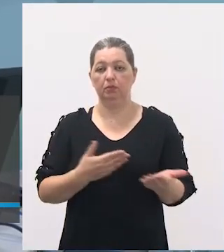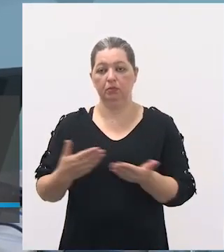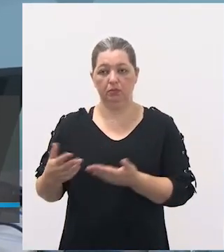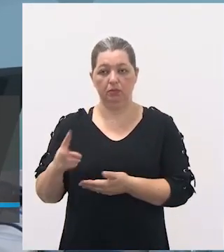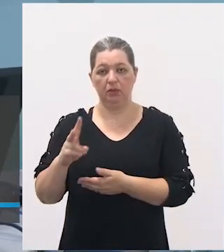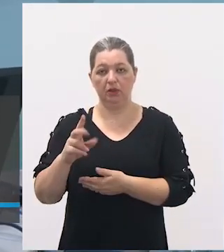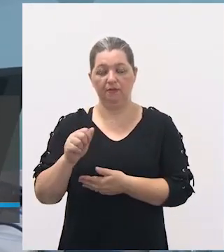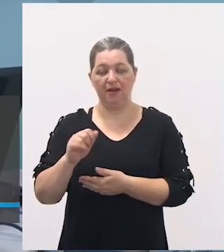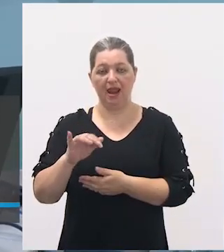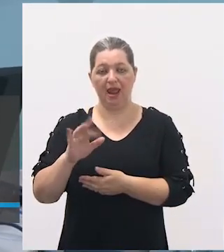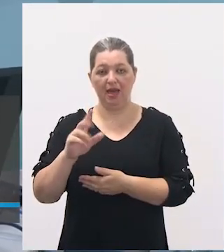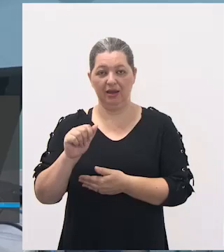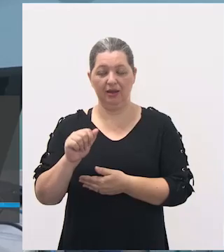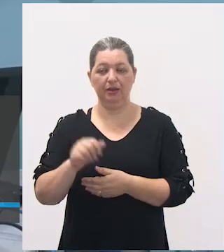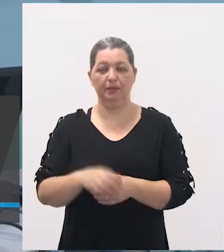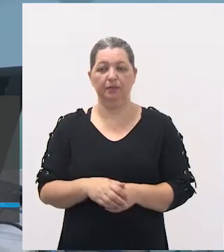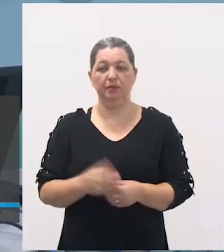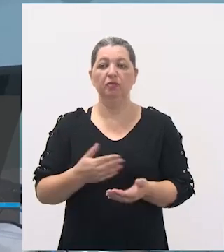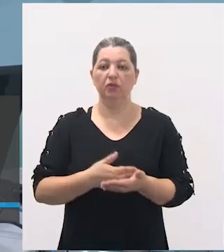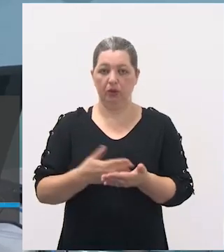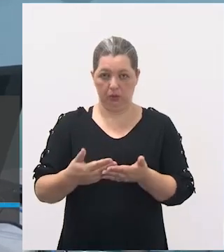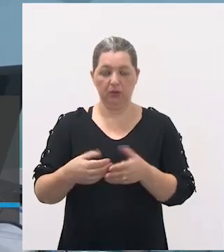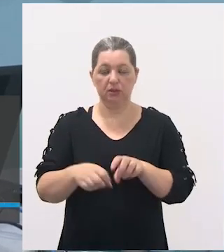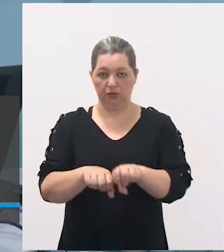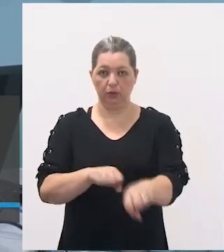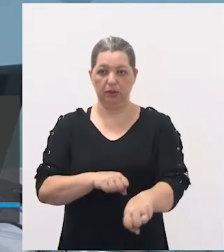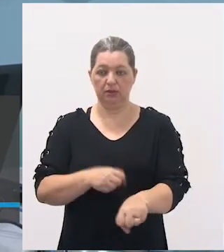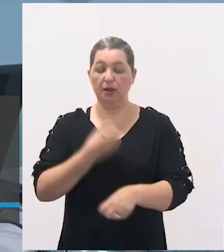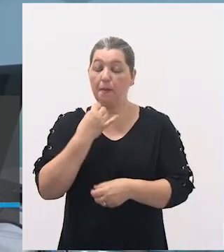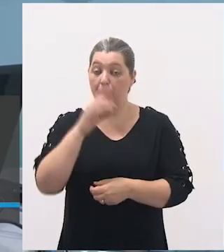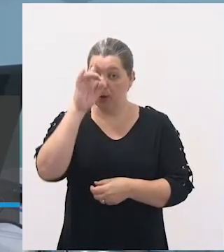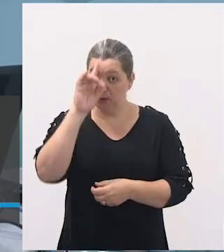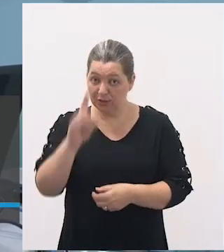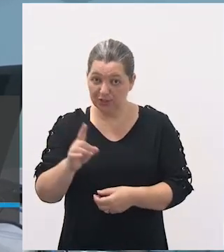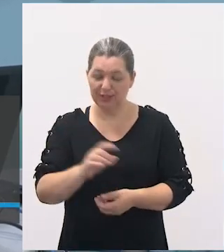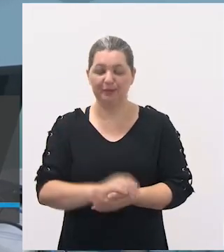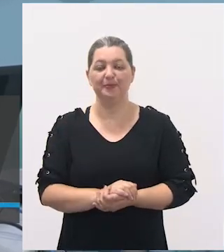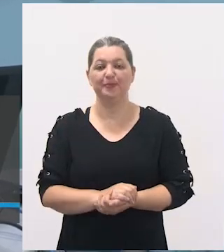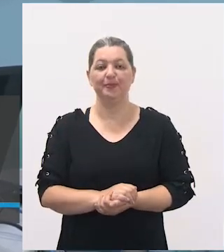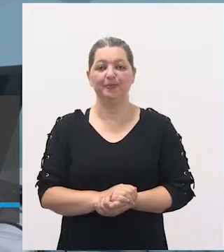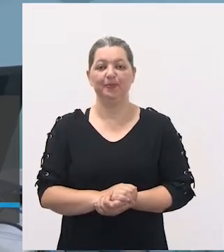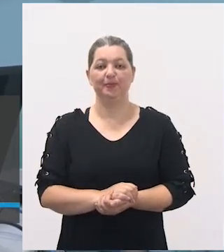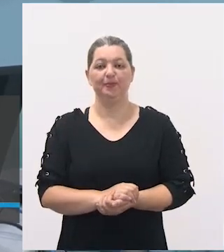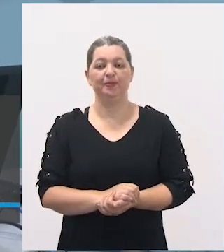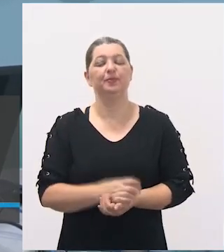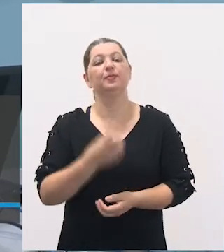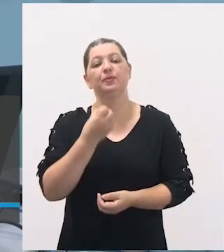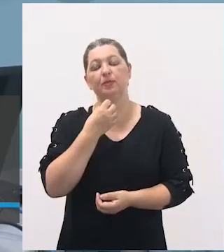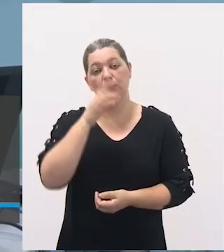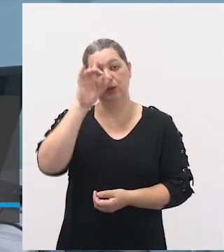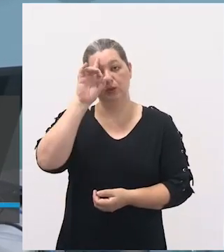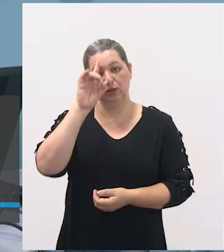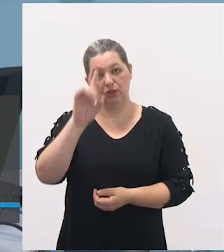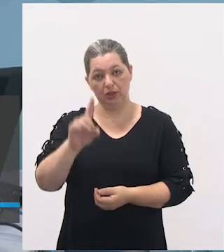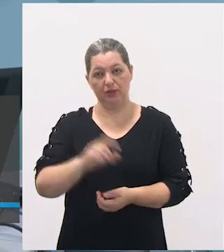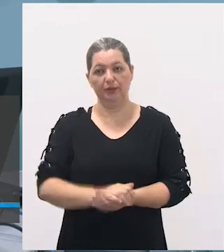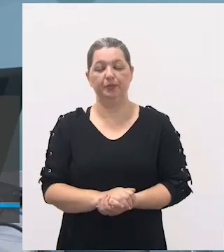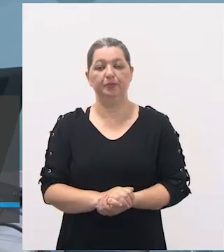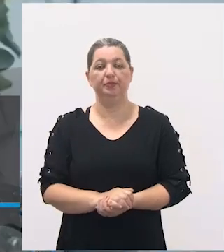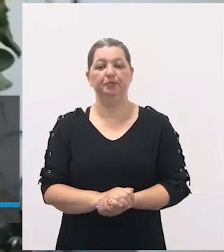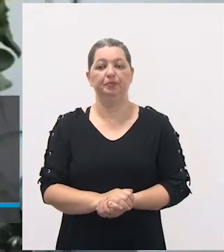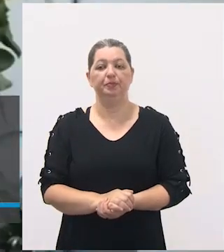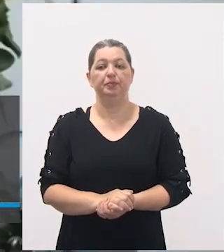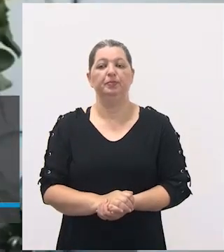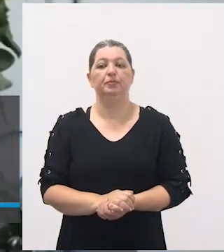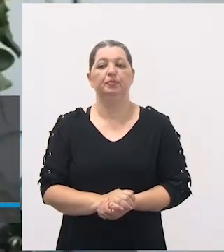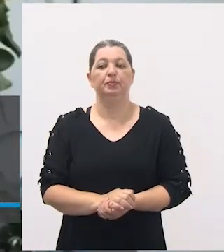Mui, a qual dará início à formação. Bom dia, Valéria. Bom dia, Cris. Bom dia,